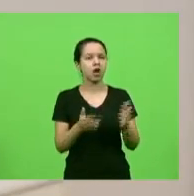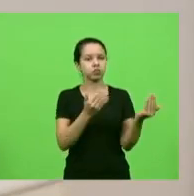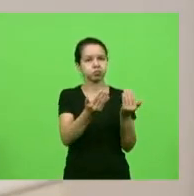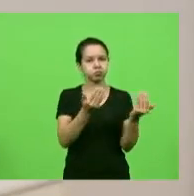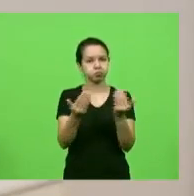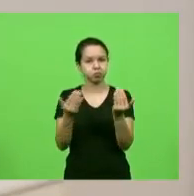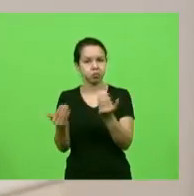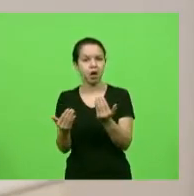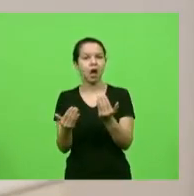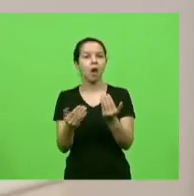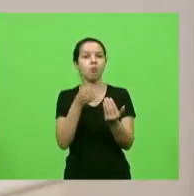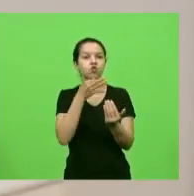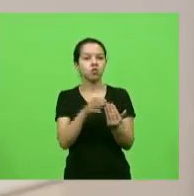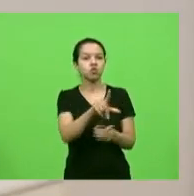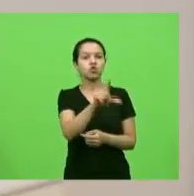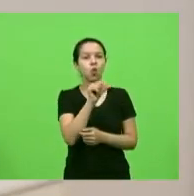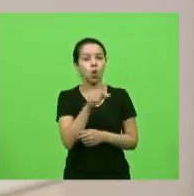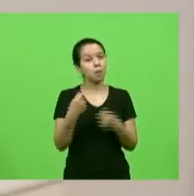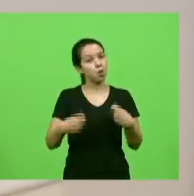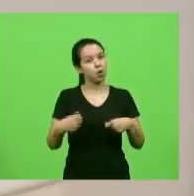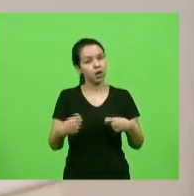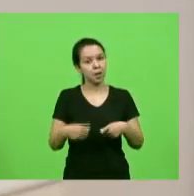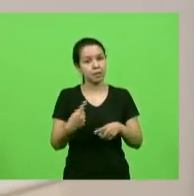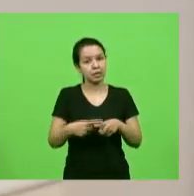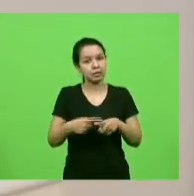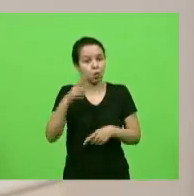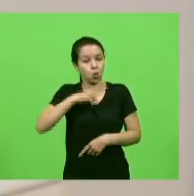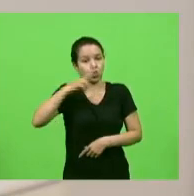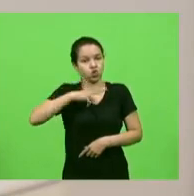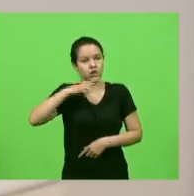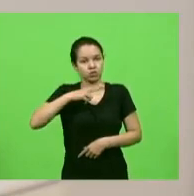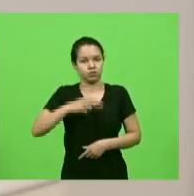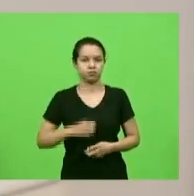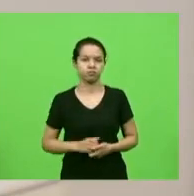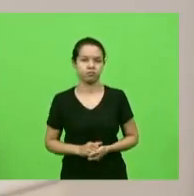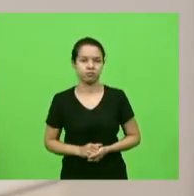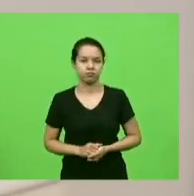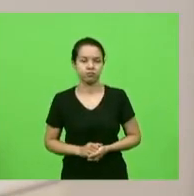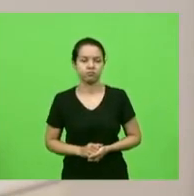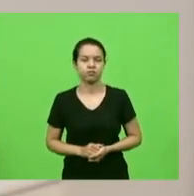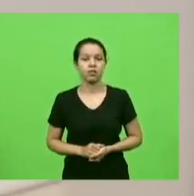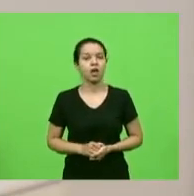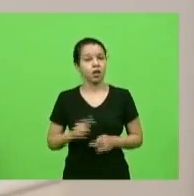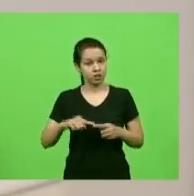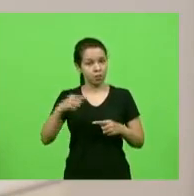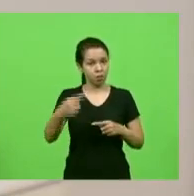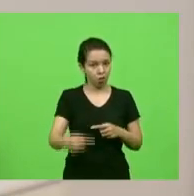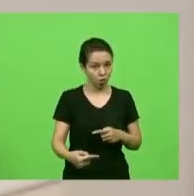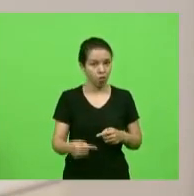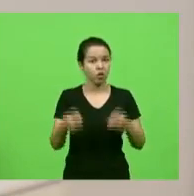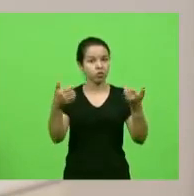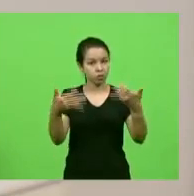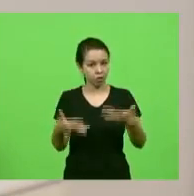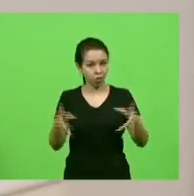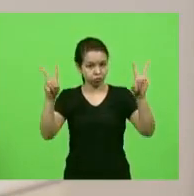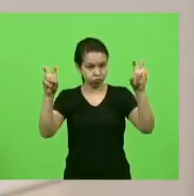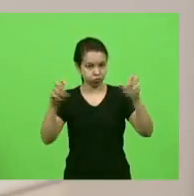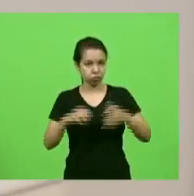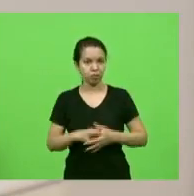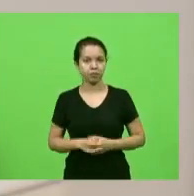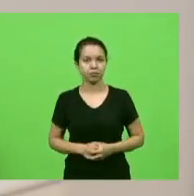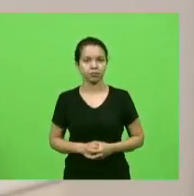a necessidade e a urgência do caso, fecha aspas. Na sequência, concluiu-se, abre aspas, diante do